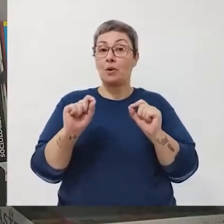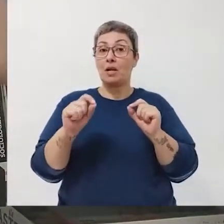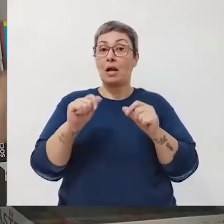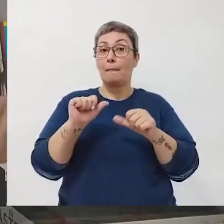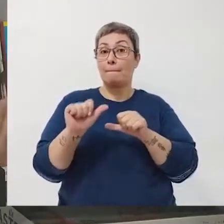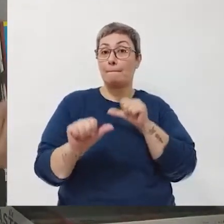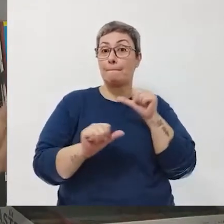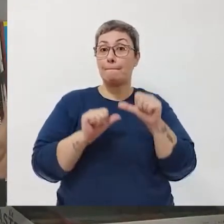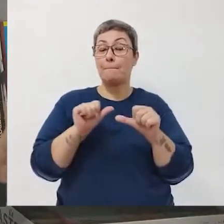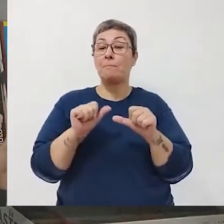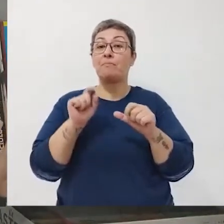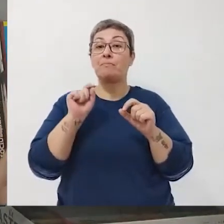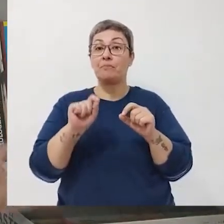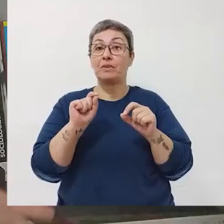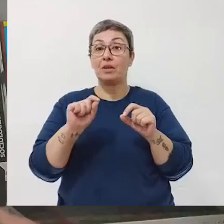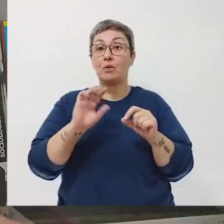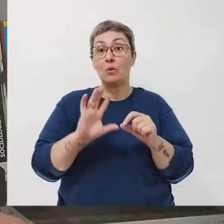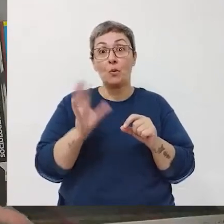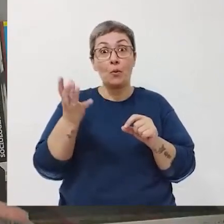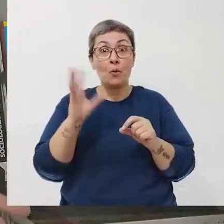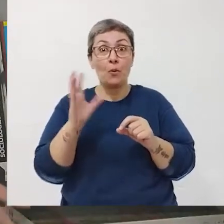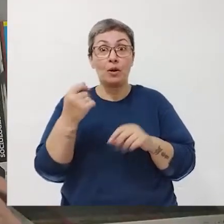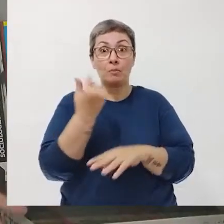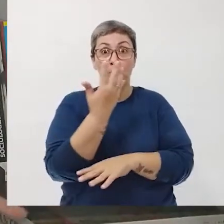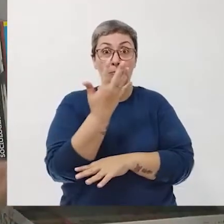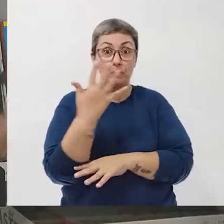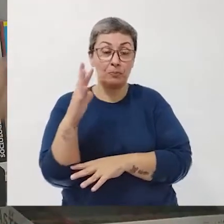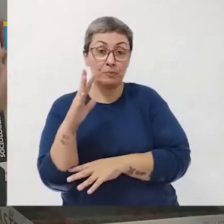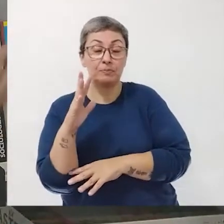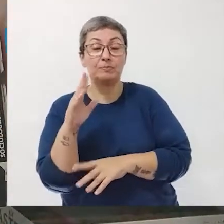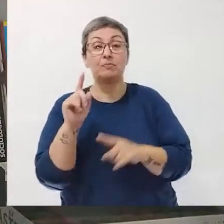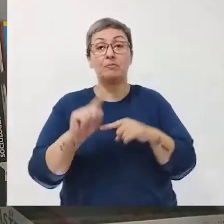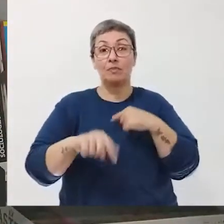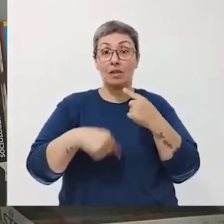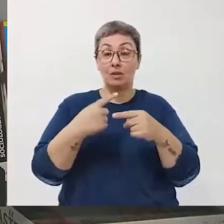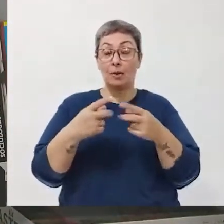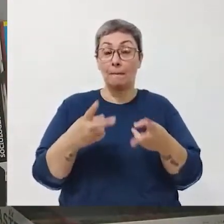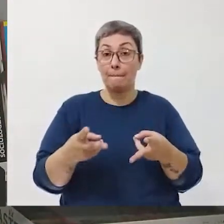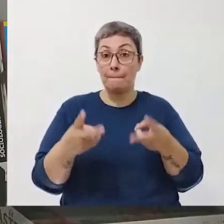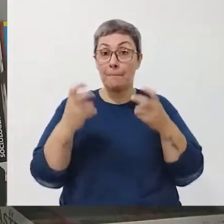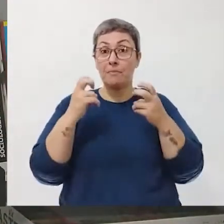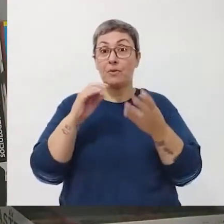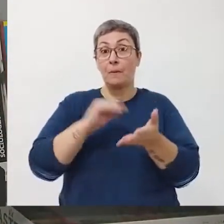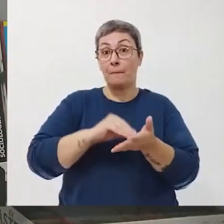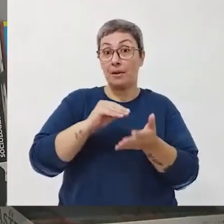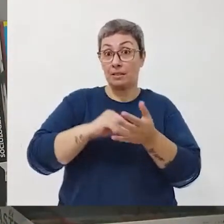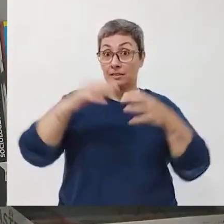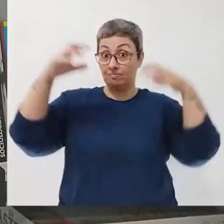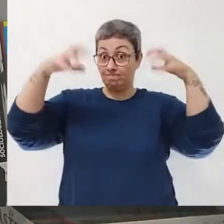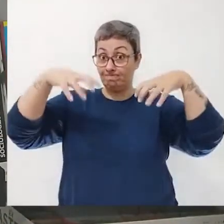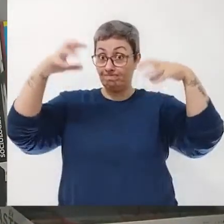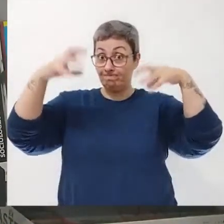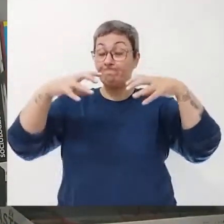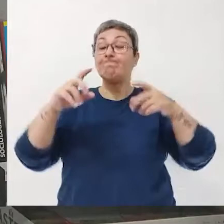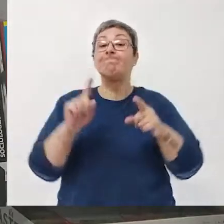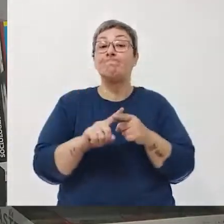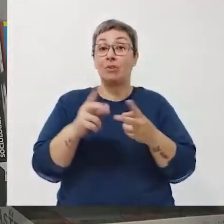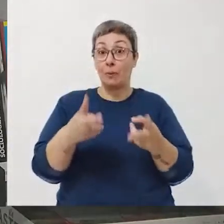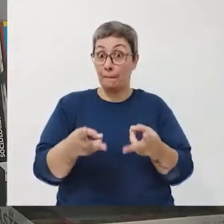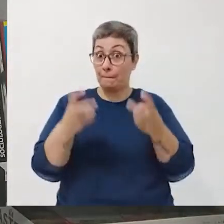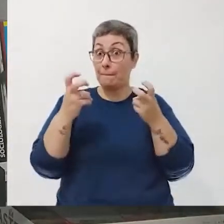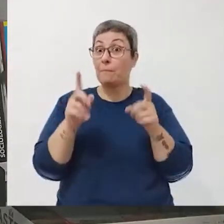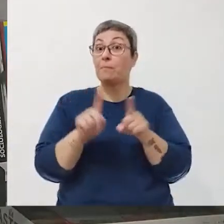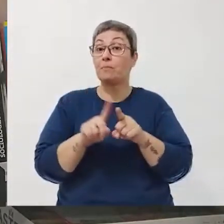As mudanças no clima ambiental, né? Depois de perceberem a falta de chuvas,